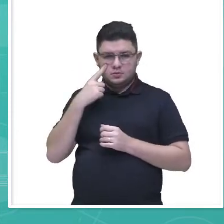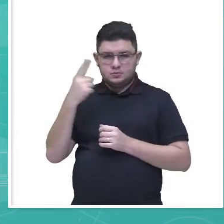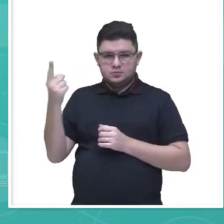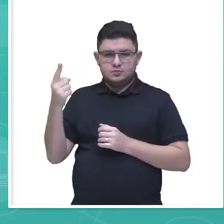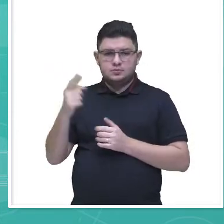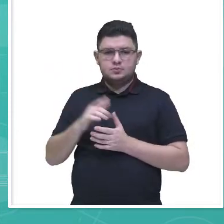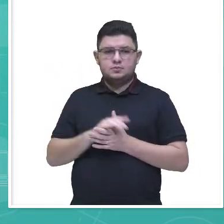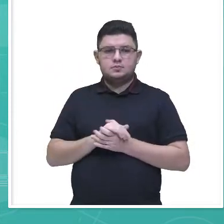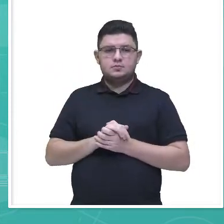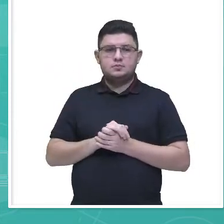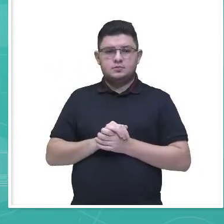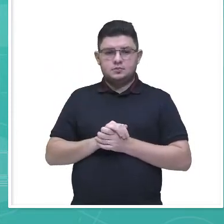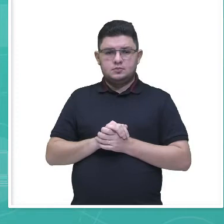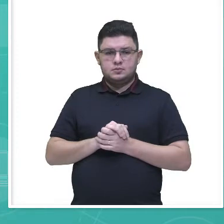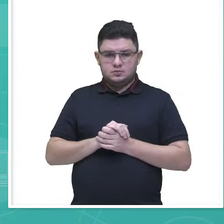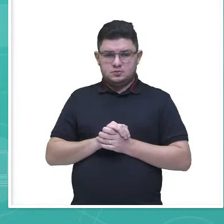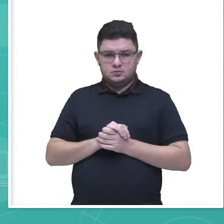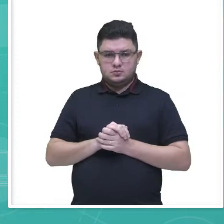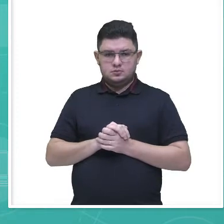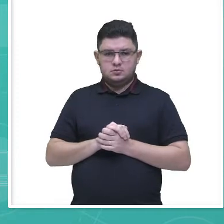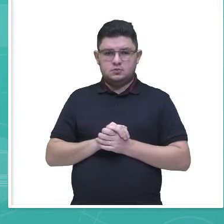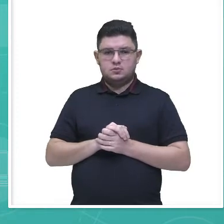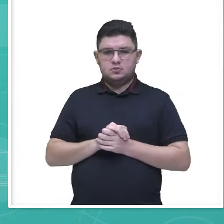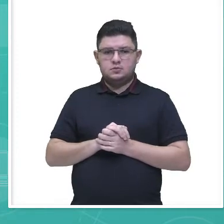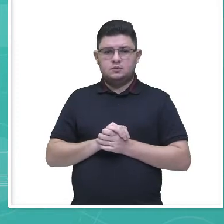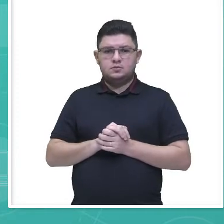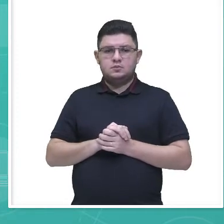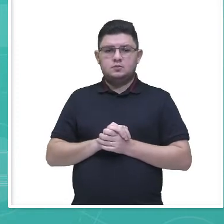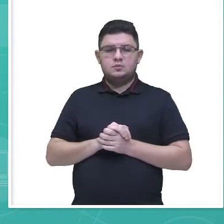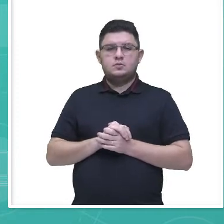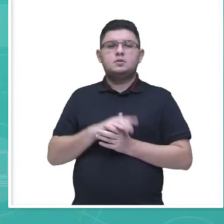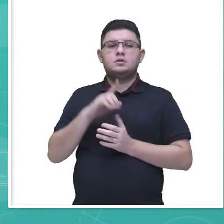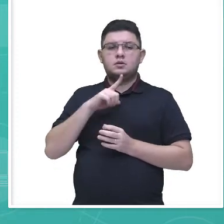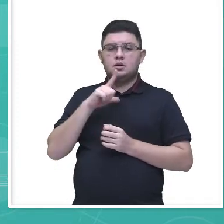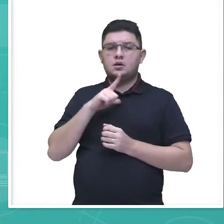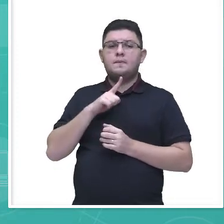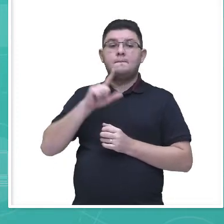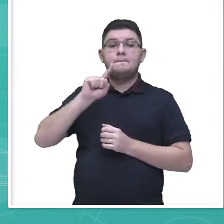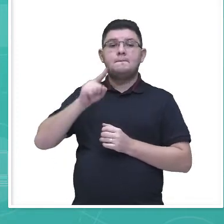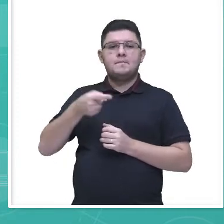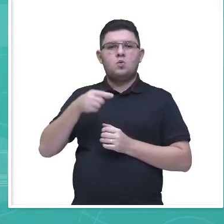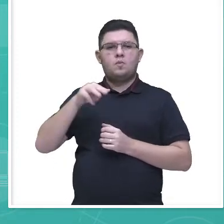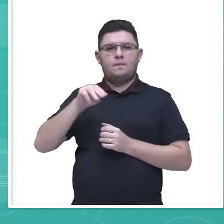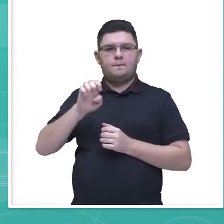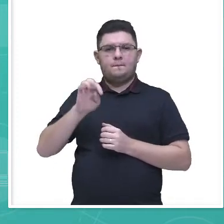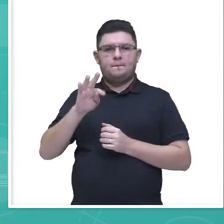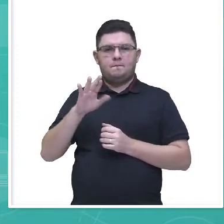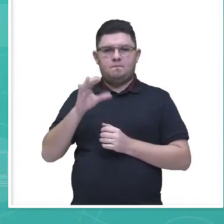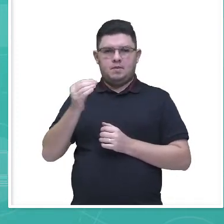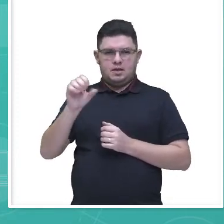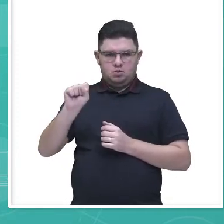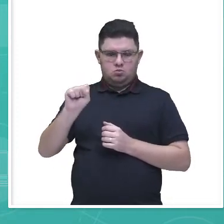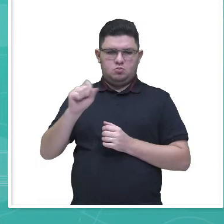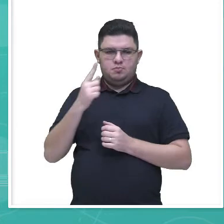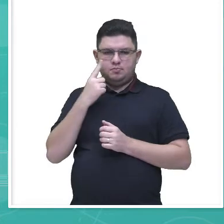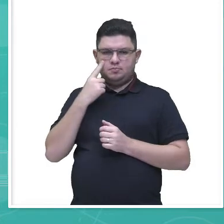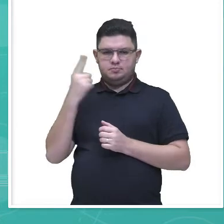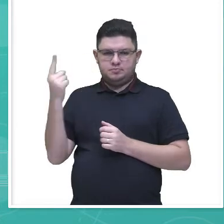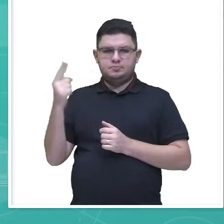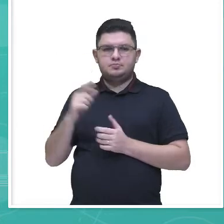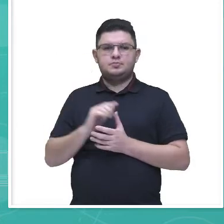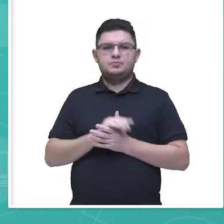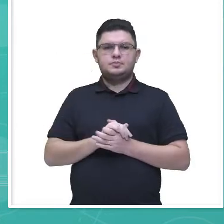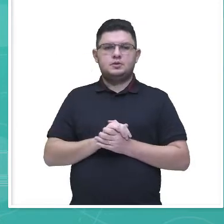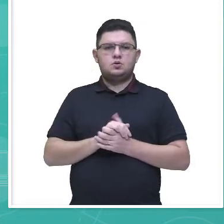1 quilômetro, né? Ele tem 1.000 metros, como a gente está visualizando aqui. Então, 1